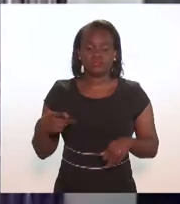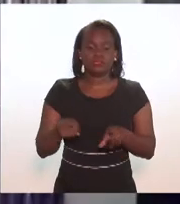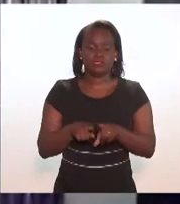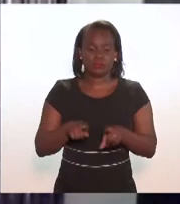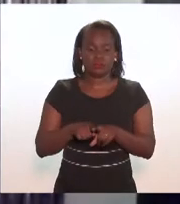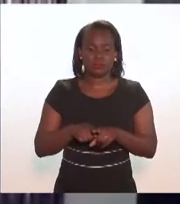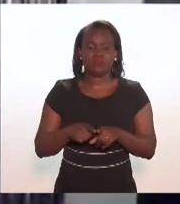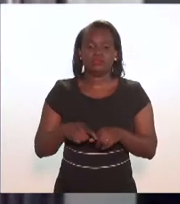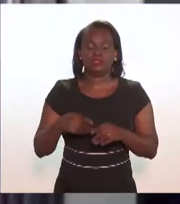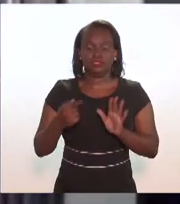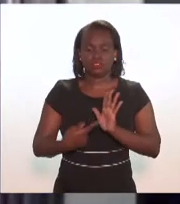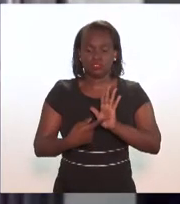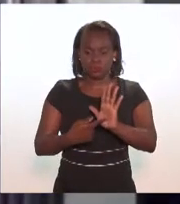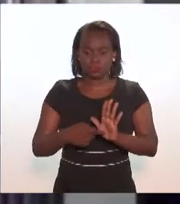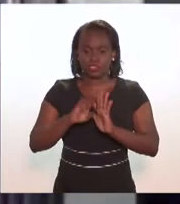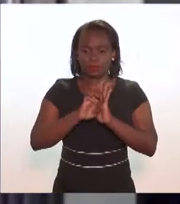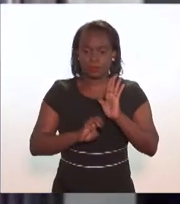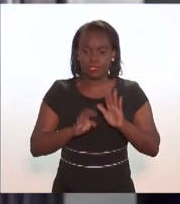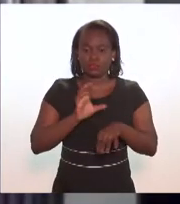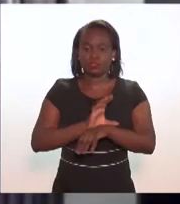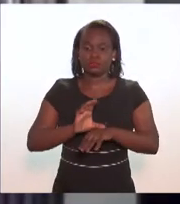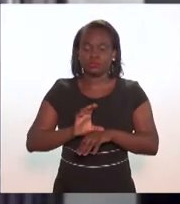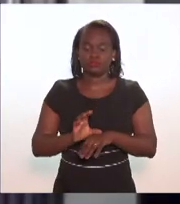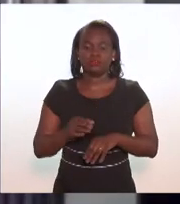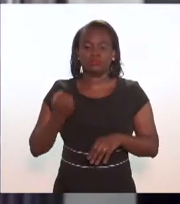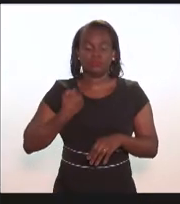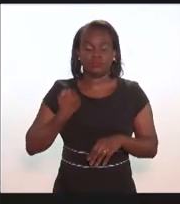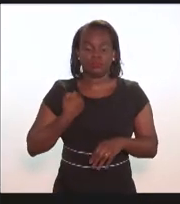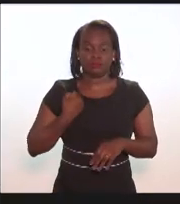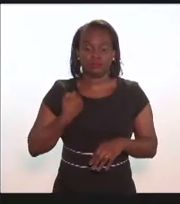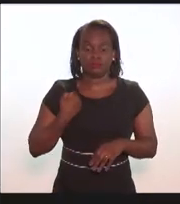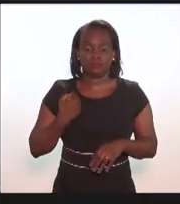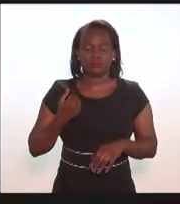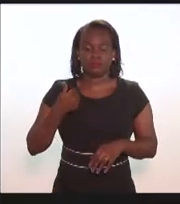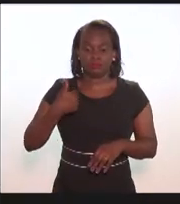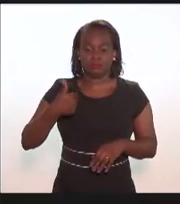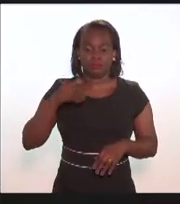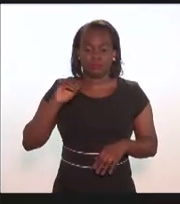401/1953 e do disposto na Emenda Constitucional número